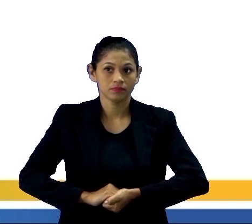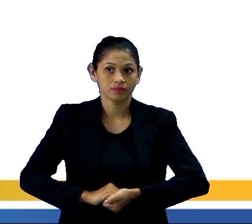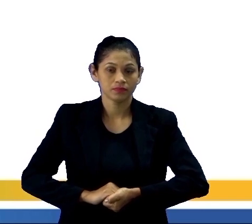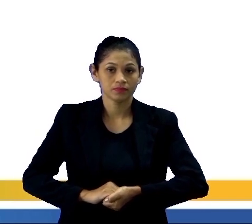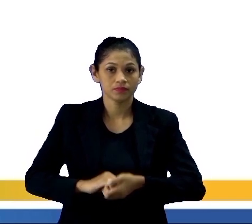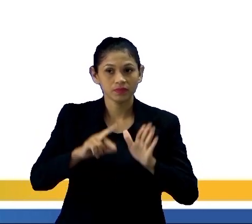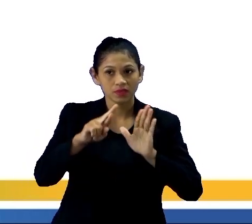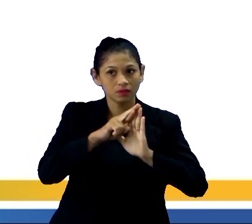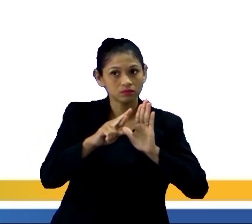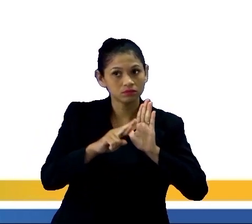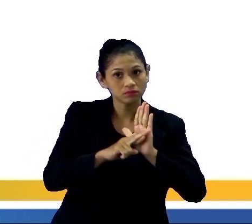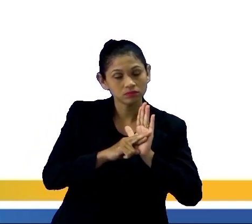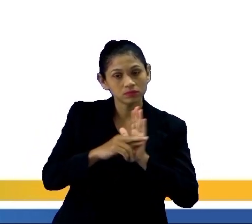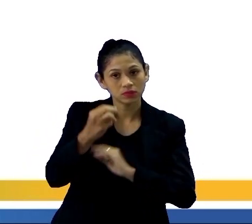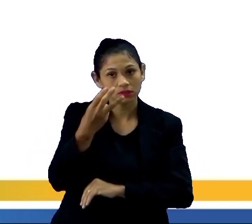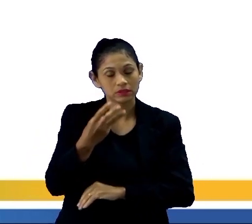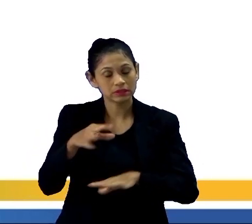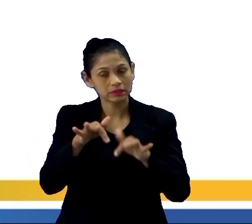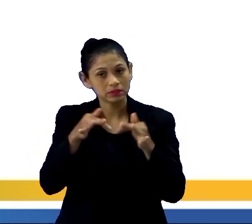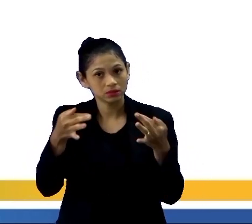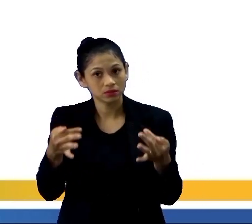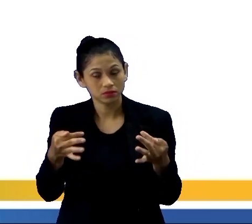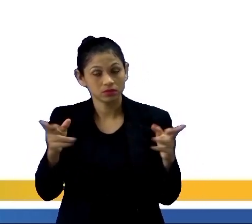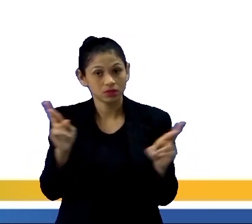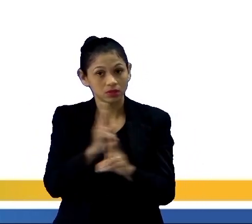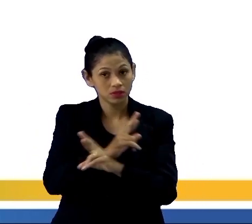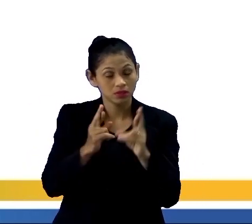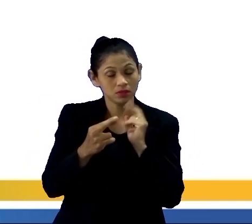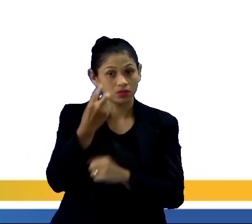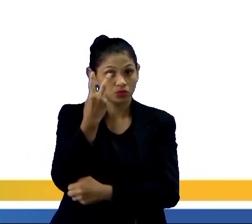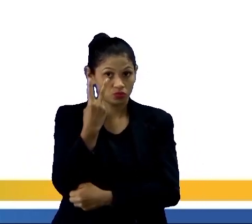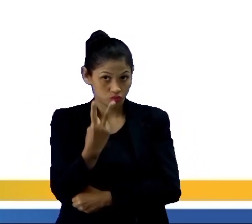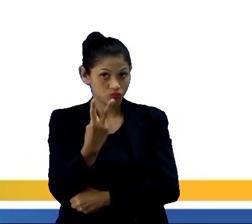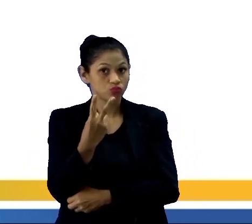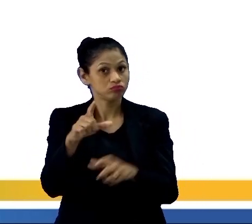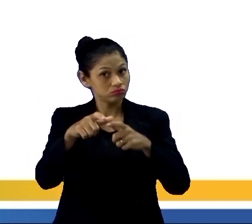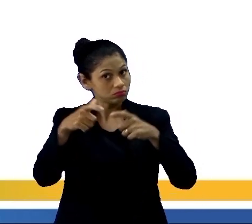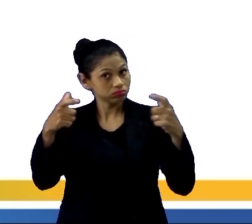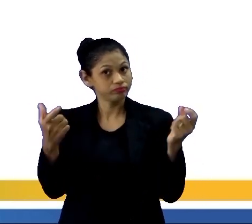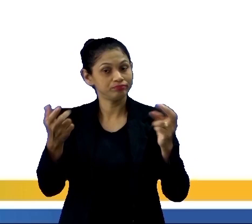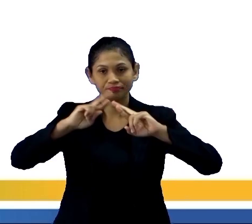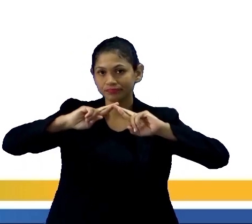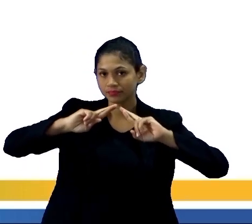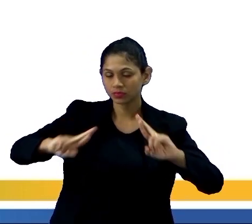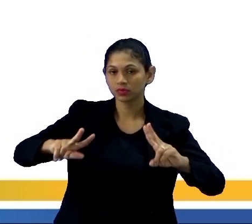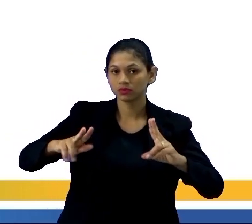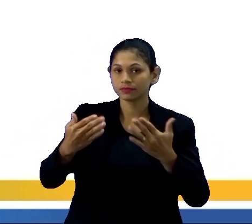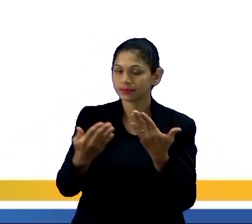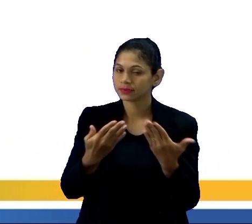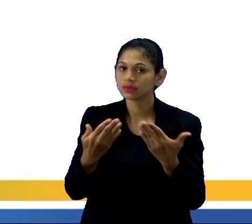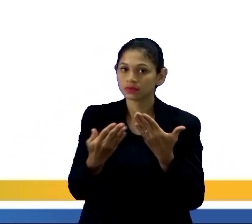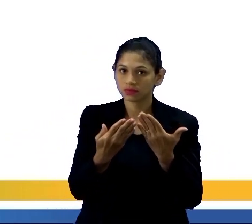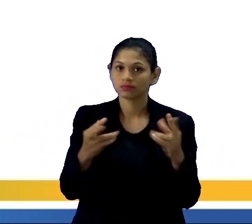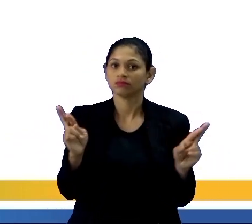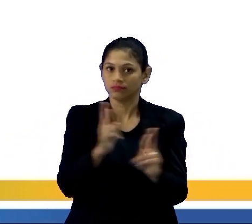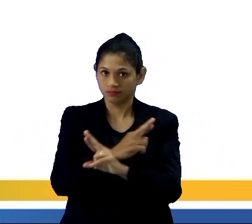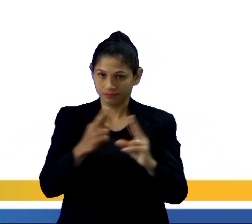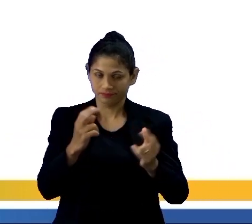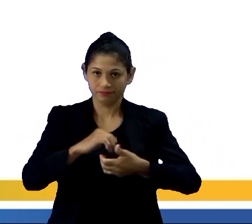A regra de 3 simples relaciona duas grandezas diferentes através de uma proporcionalidade entre